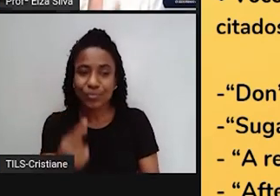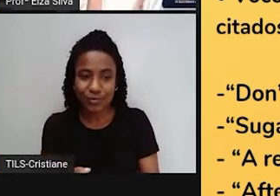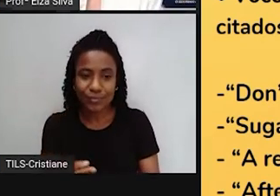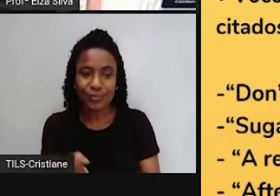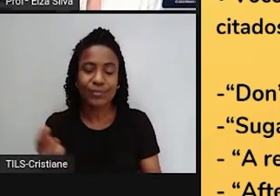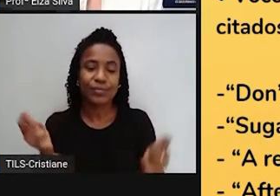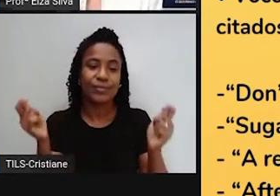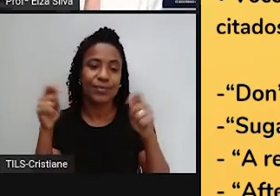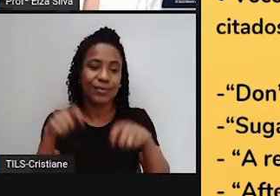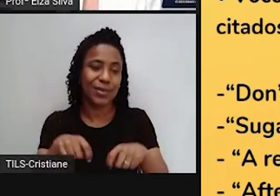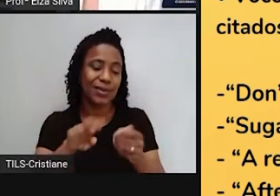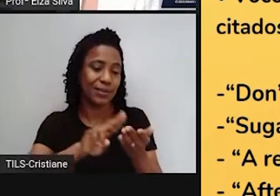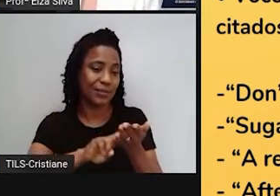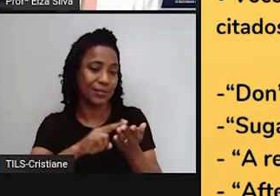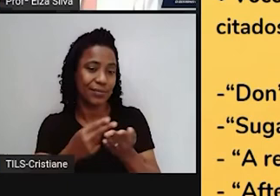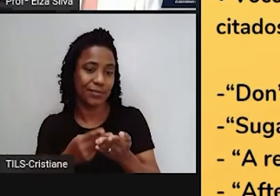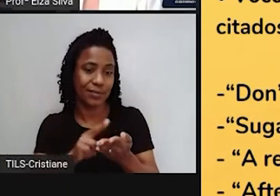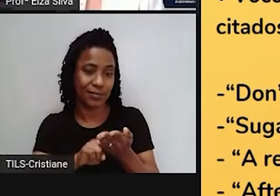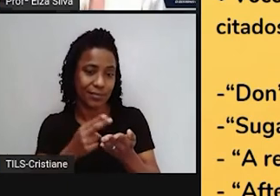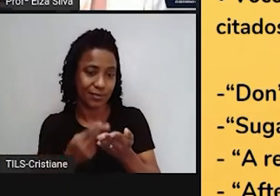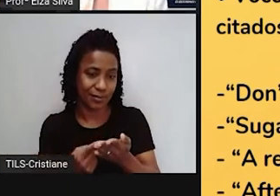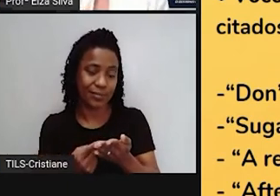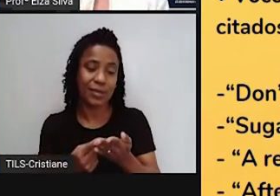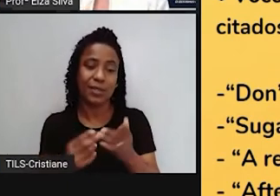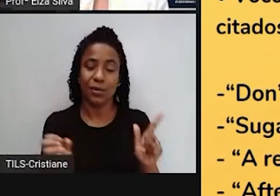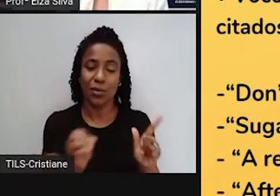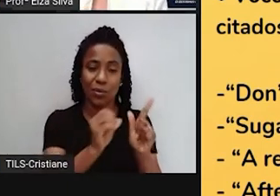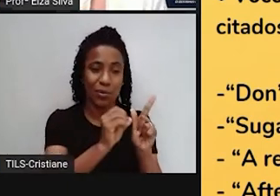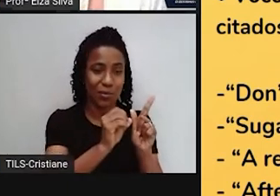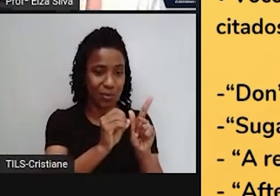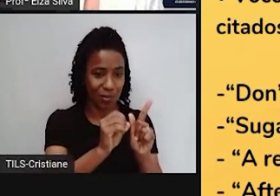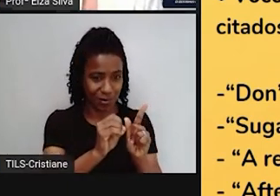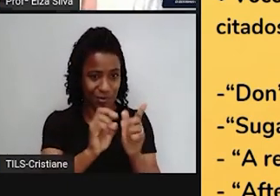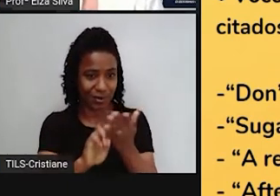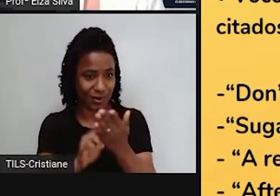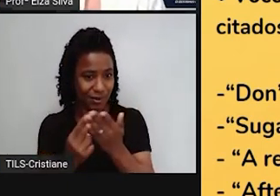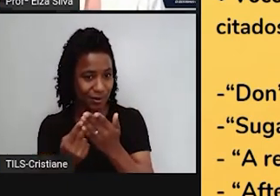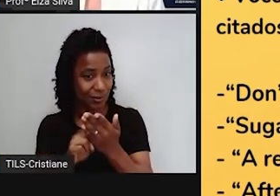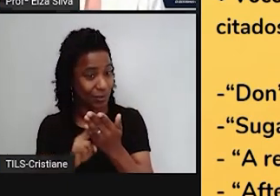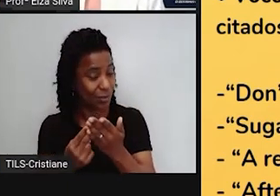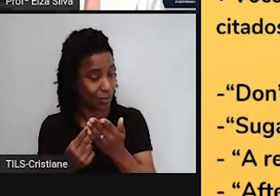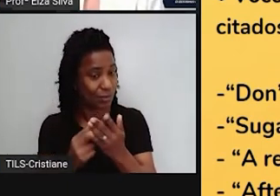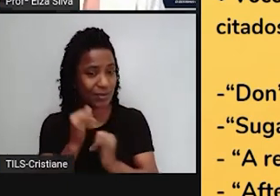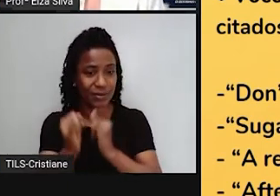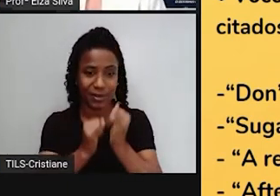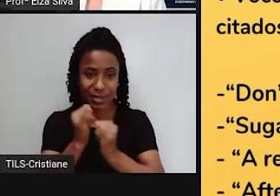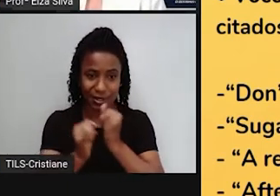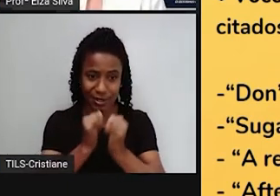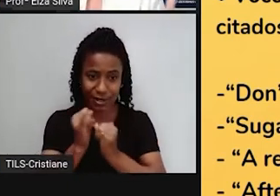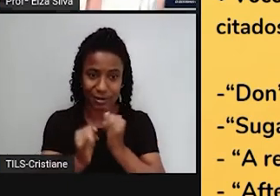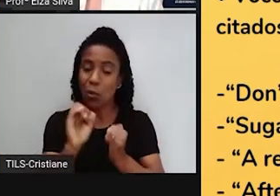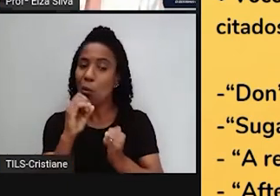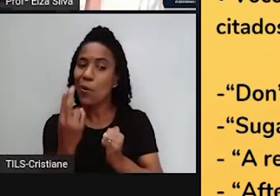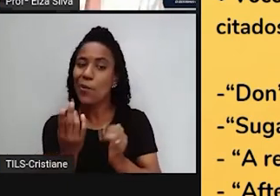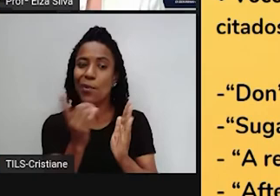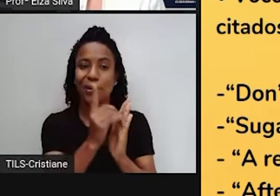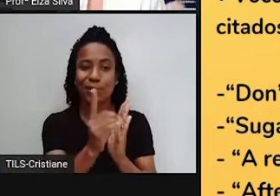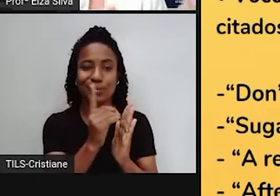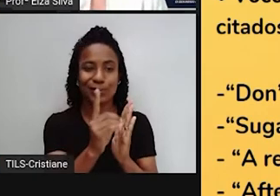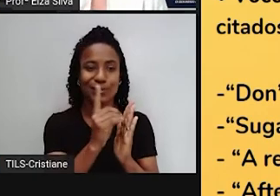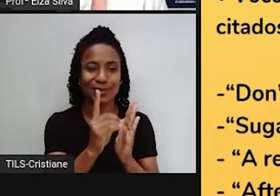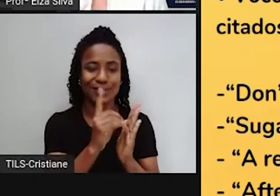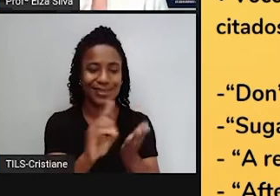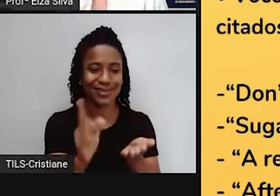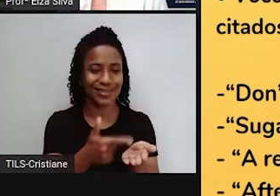tentar traduzir utilizando o Google Tradutor, se você tiver acesso à internet, ou um dicionário físico